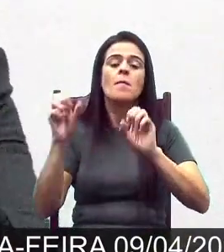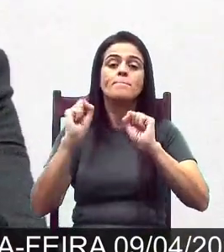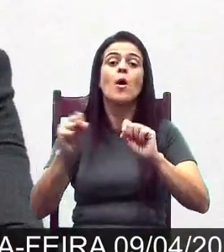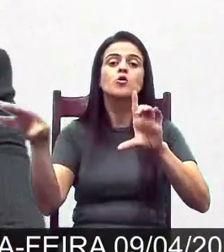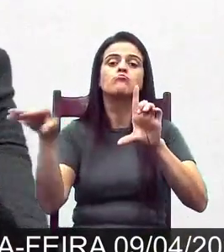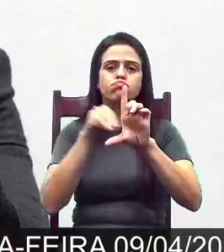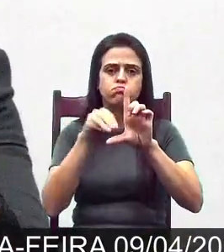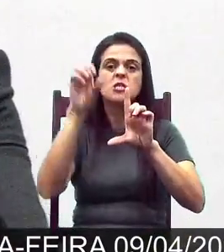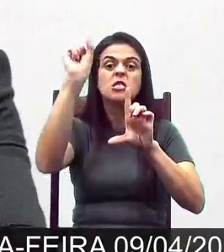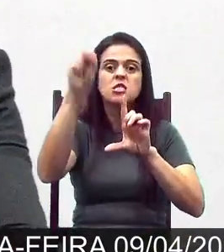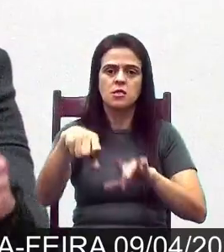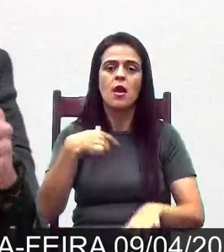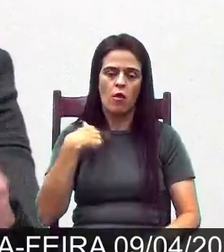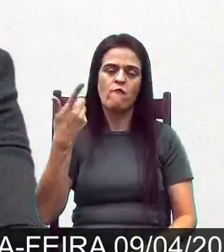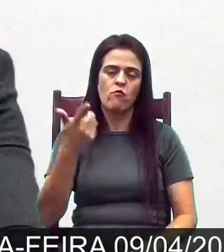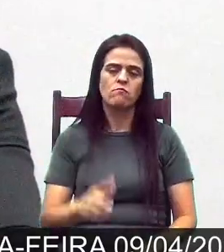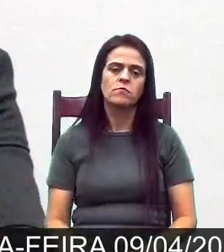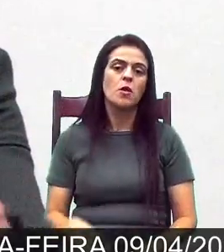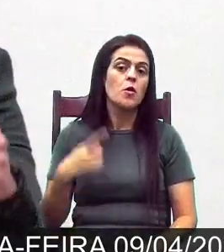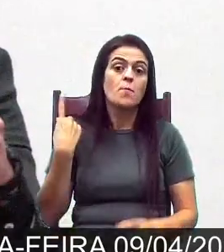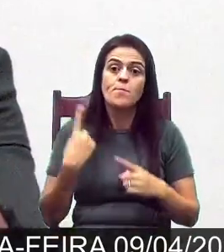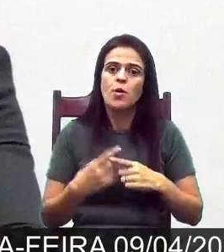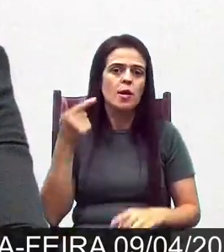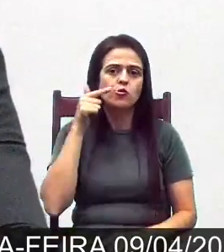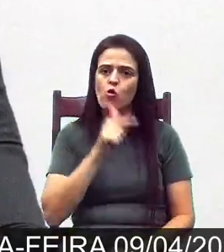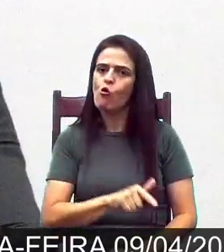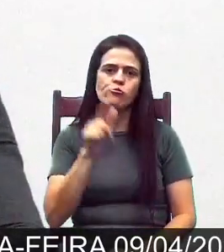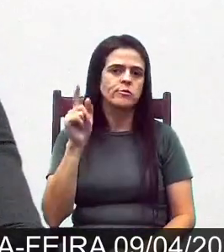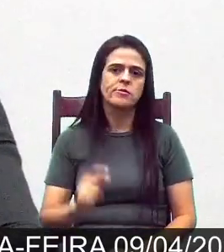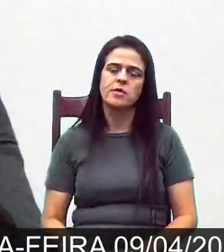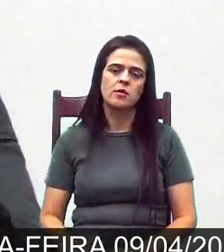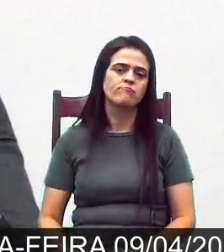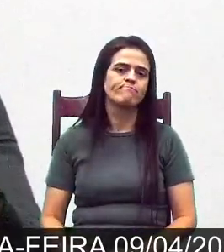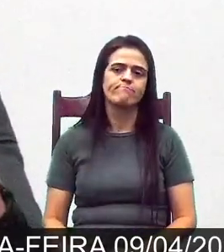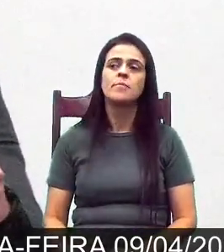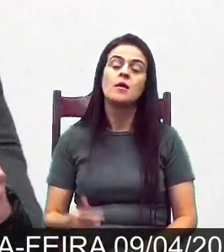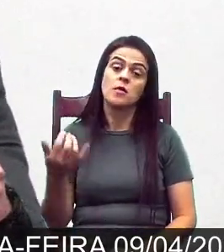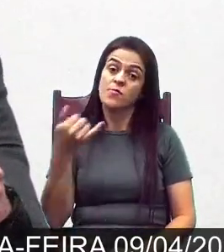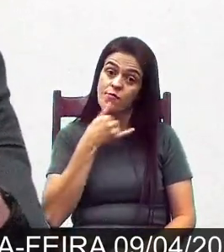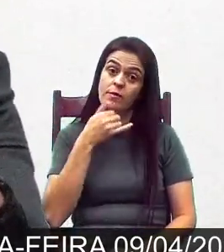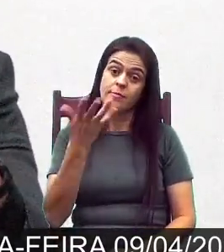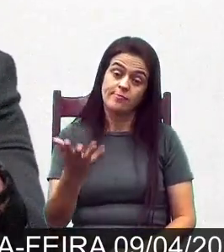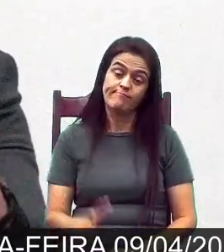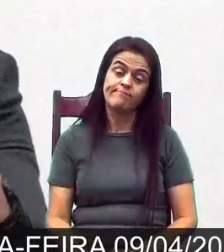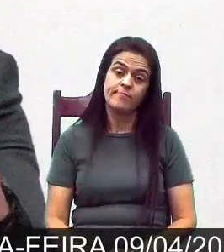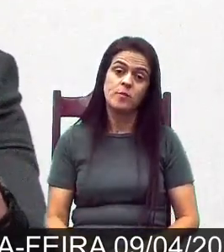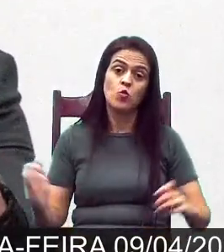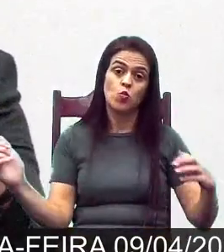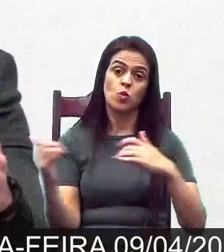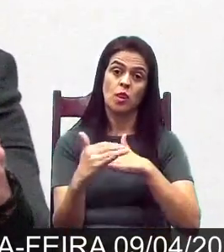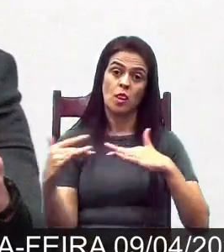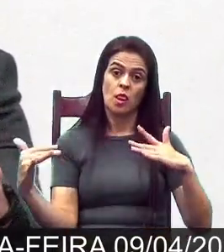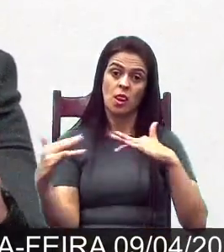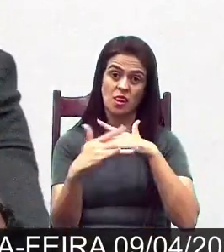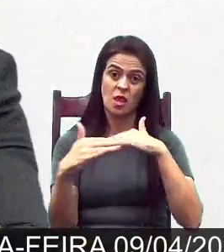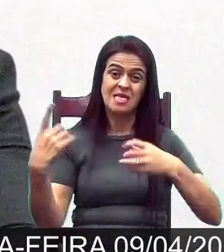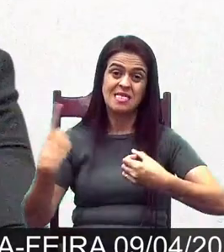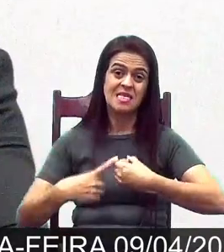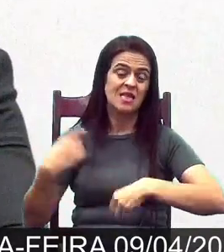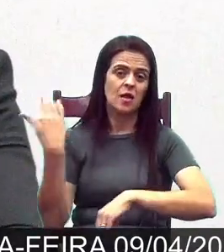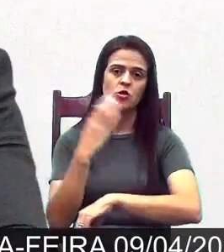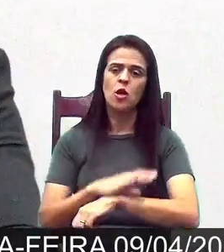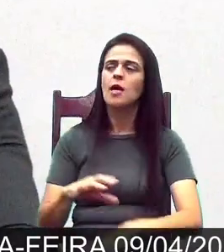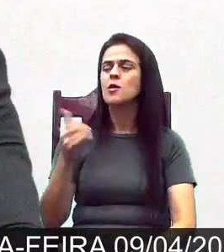não está dando conta do recado de cumprir com a obrigação, infelizmente. O trânsito da cidade de Catalão,